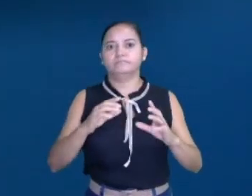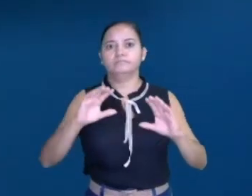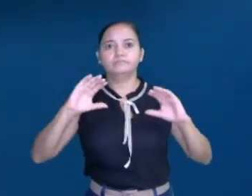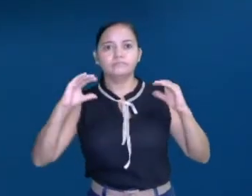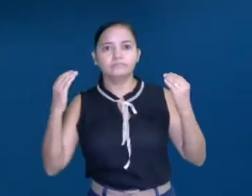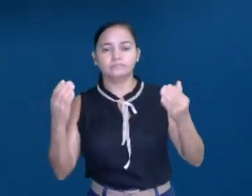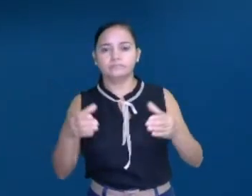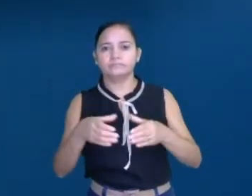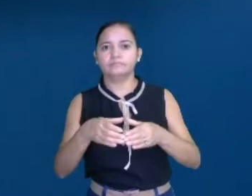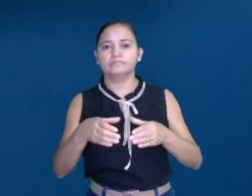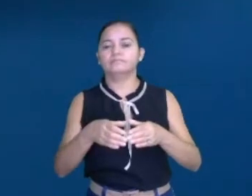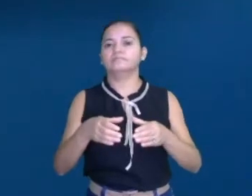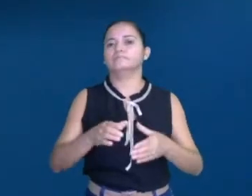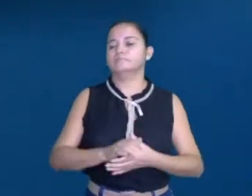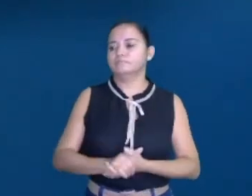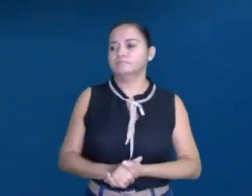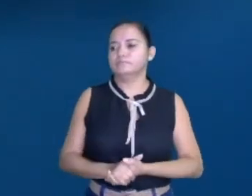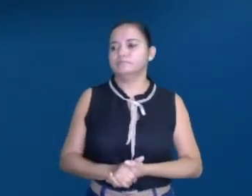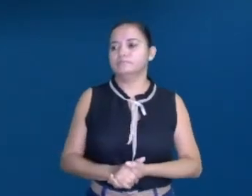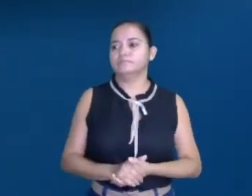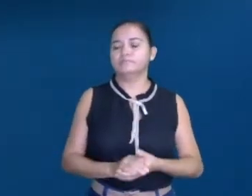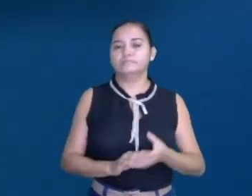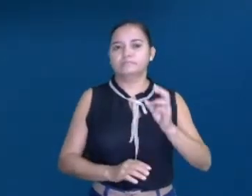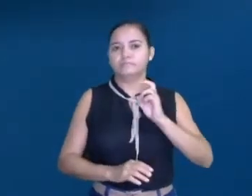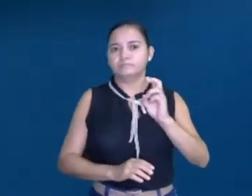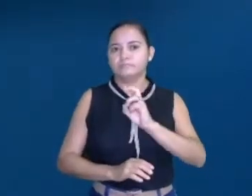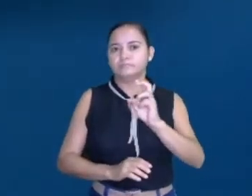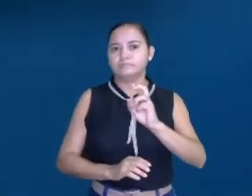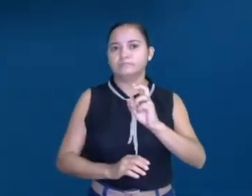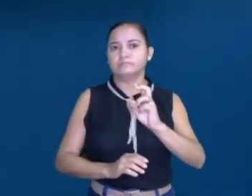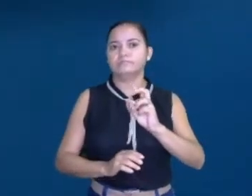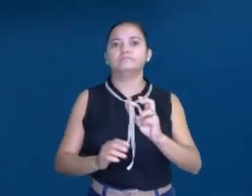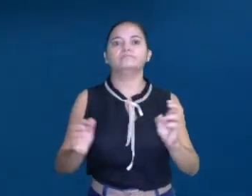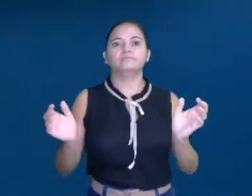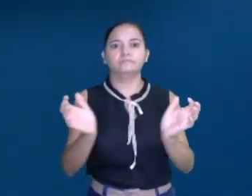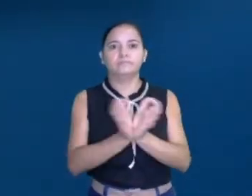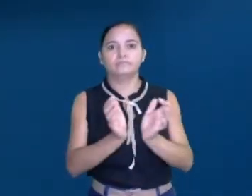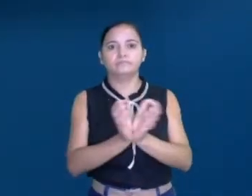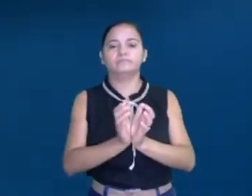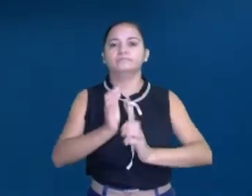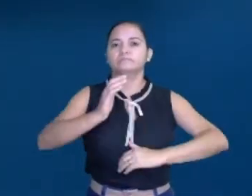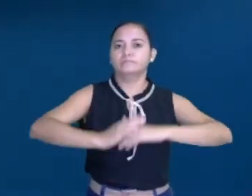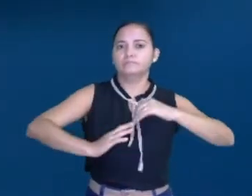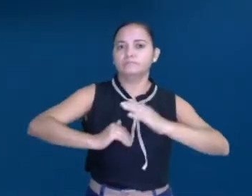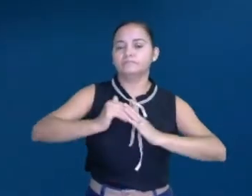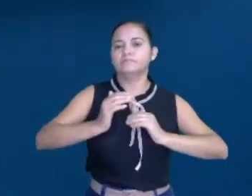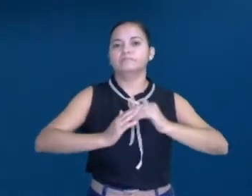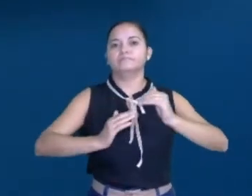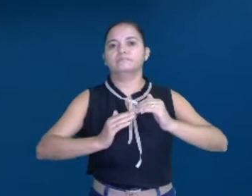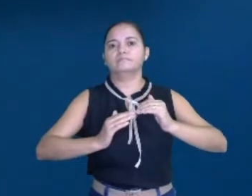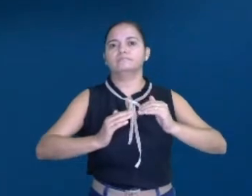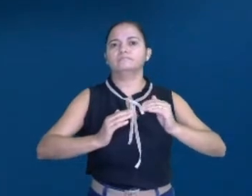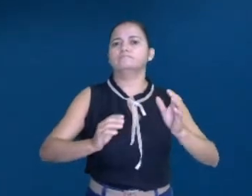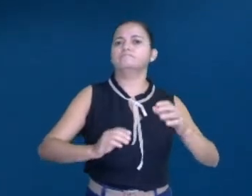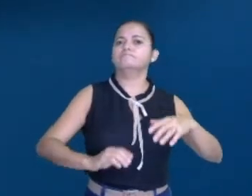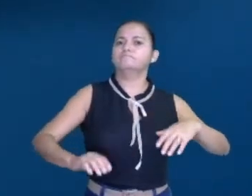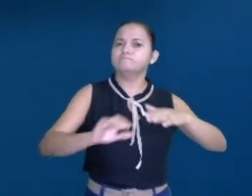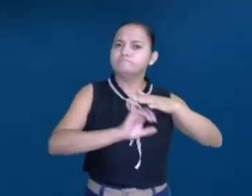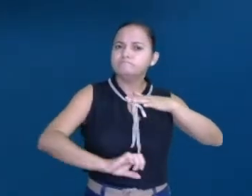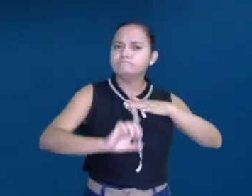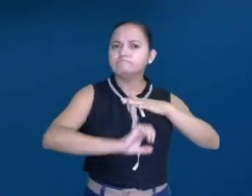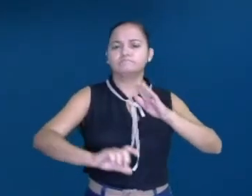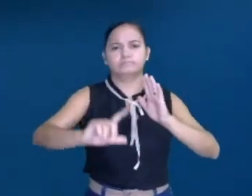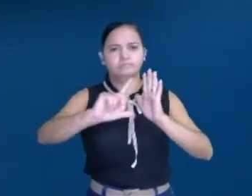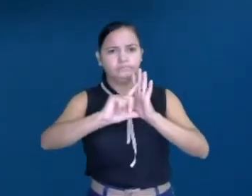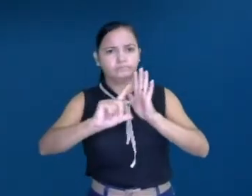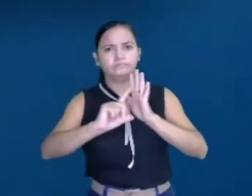organizações. O grupo profissional, que aí quando somos adultos, temos o escritório, a empresa, a loja, o ambiente de trabalho